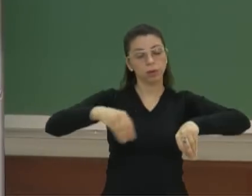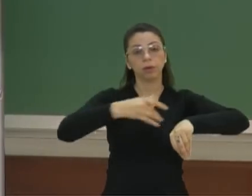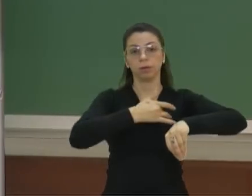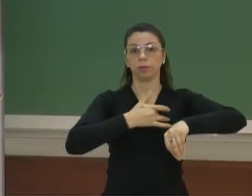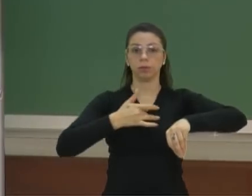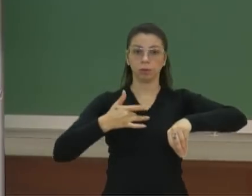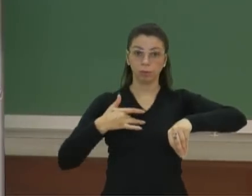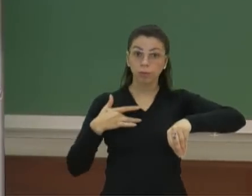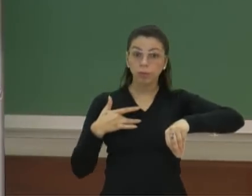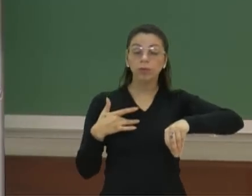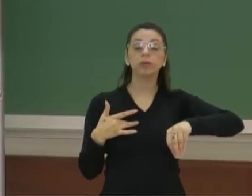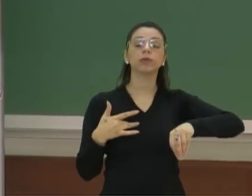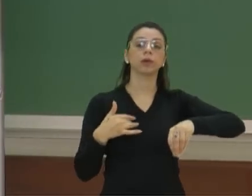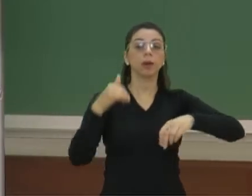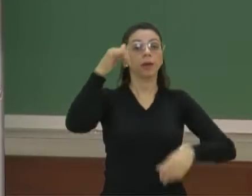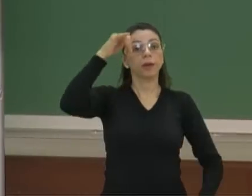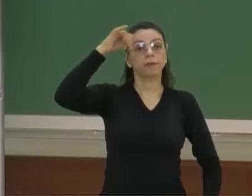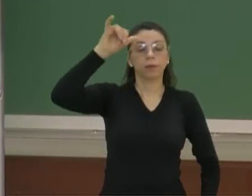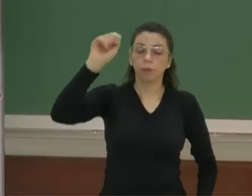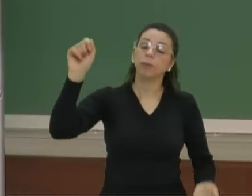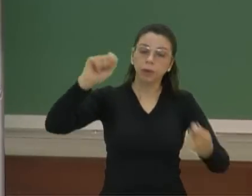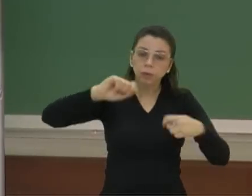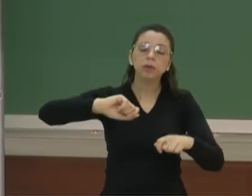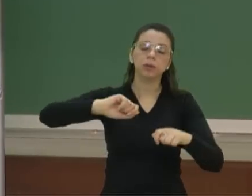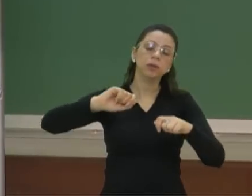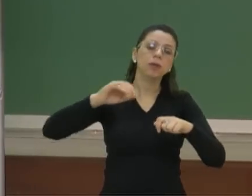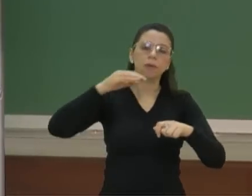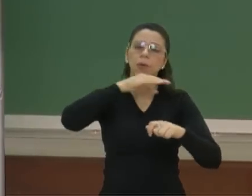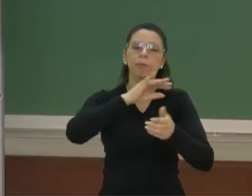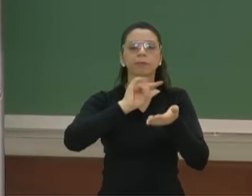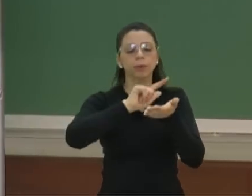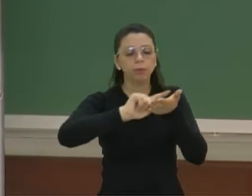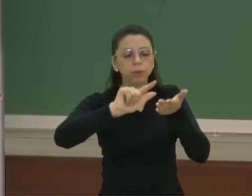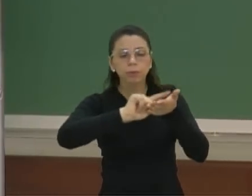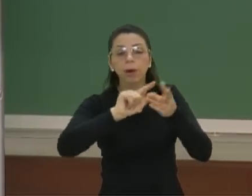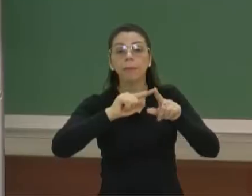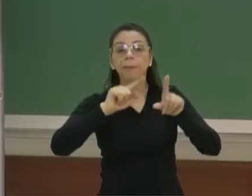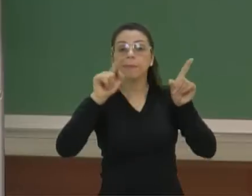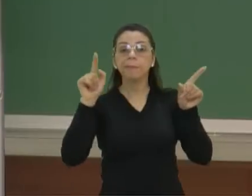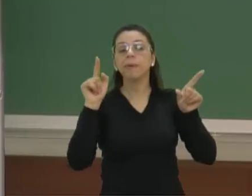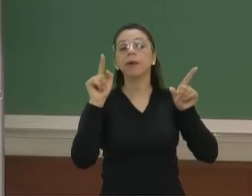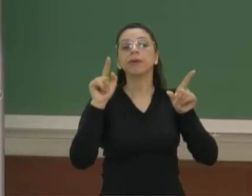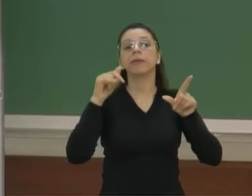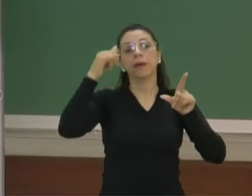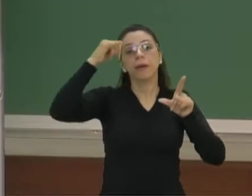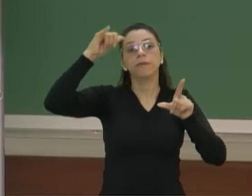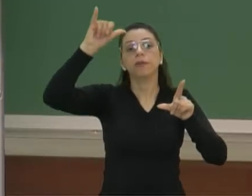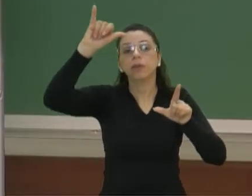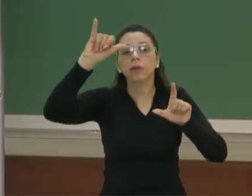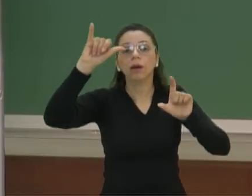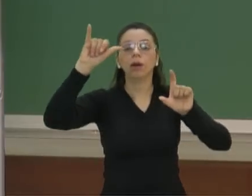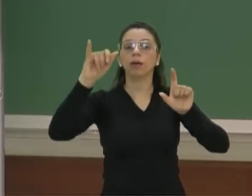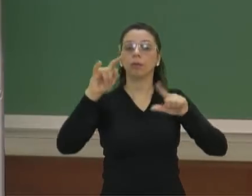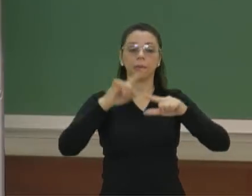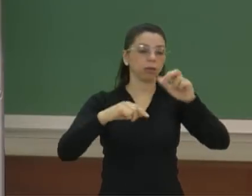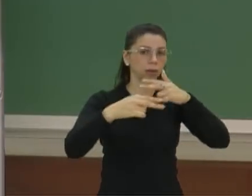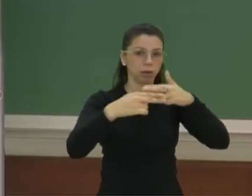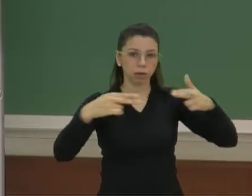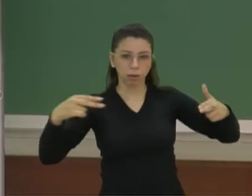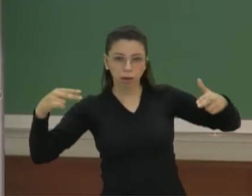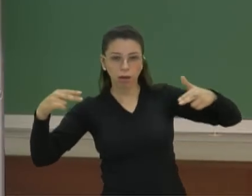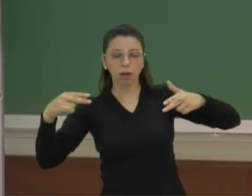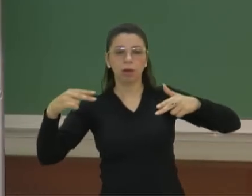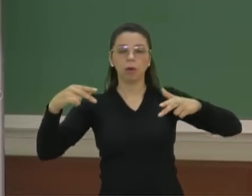evitar. Claro que a gente tem que limpar a nossa orelha, mas evitar colocar materiais pontiagudos, forçar